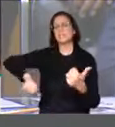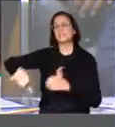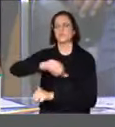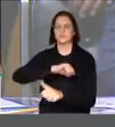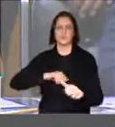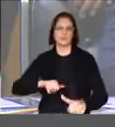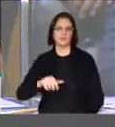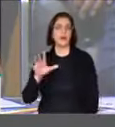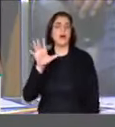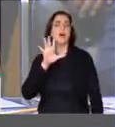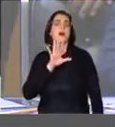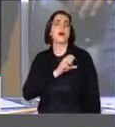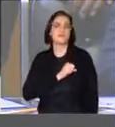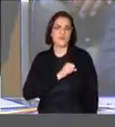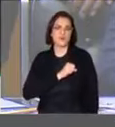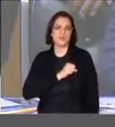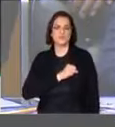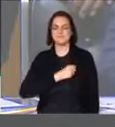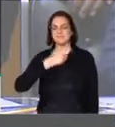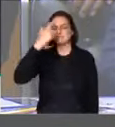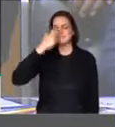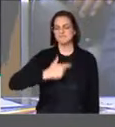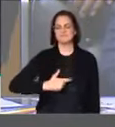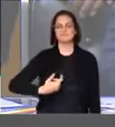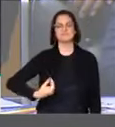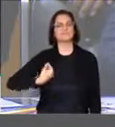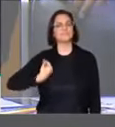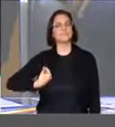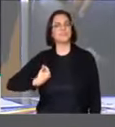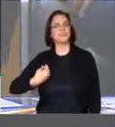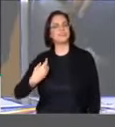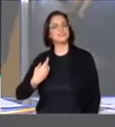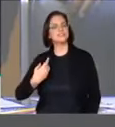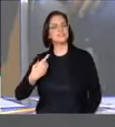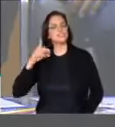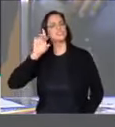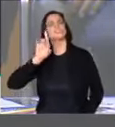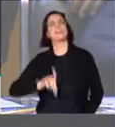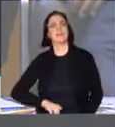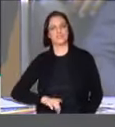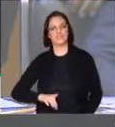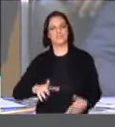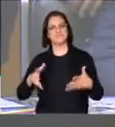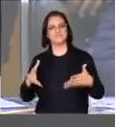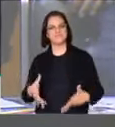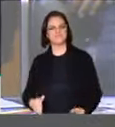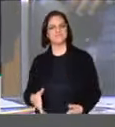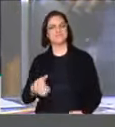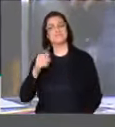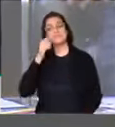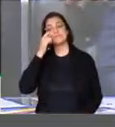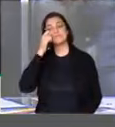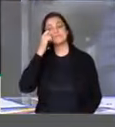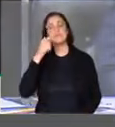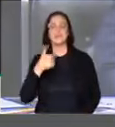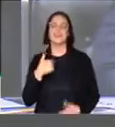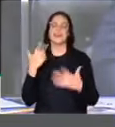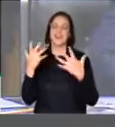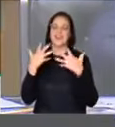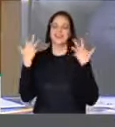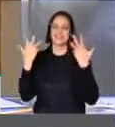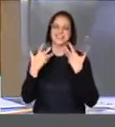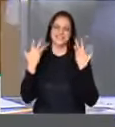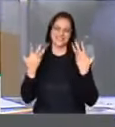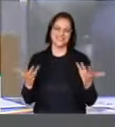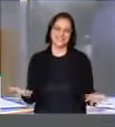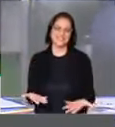de ser, fala em direito de amar, fala em direito à cidade. Por isso, a alegria imensa de estarmos aqui